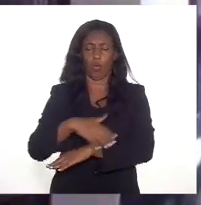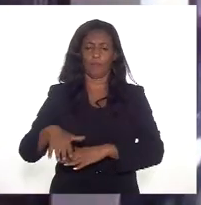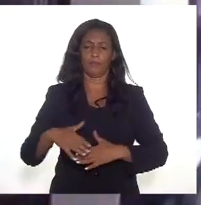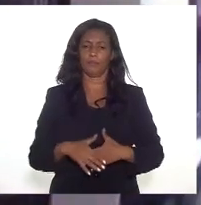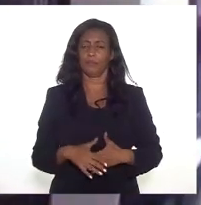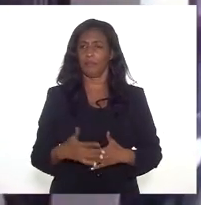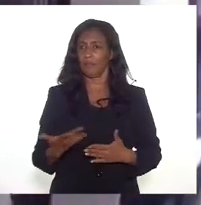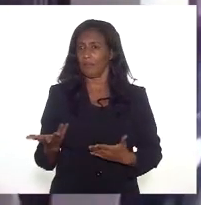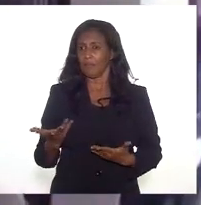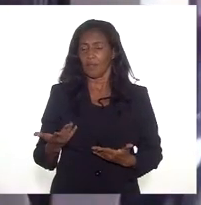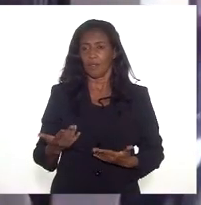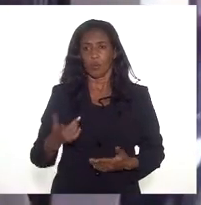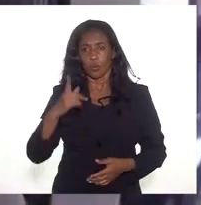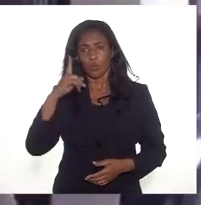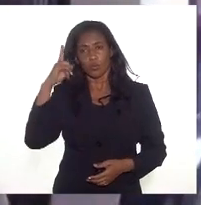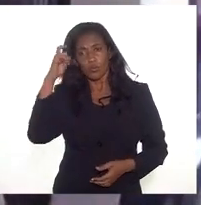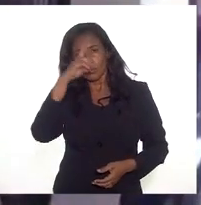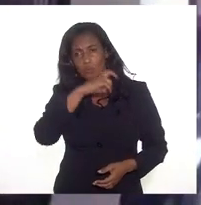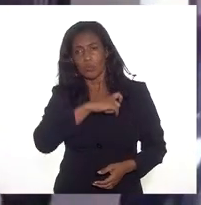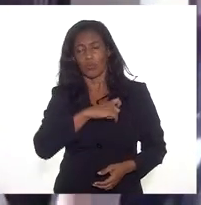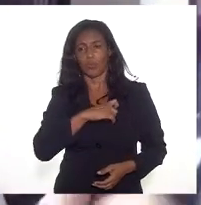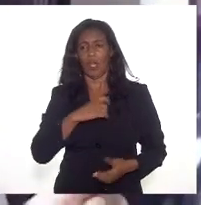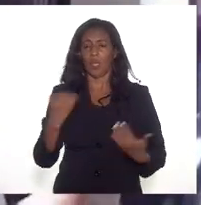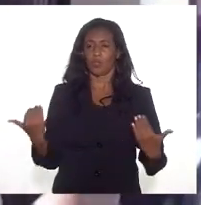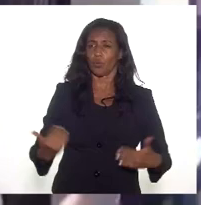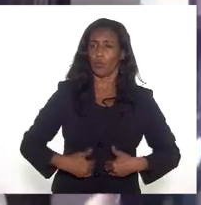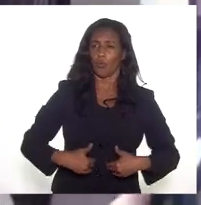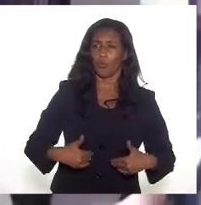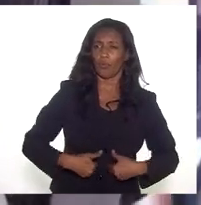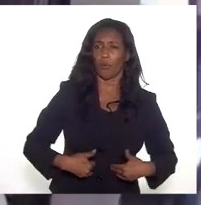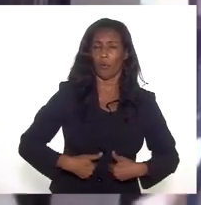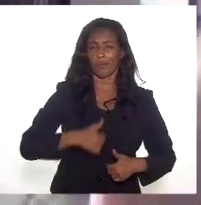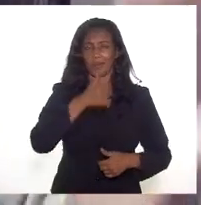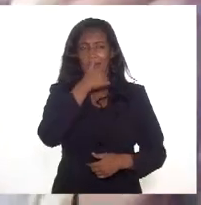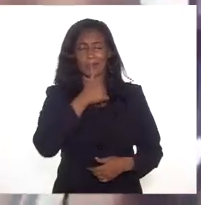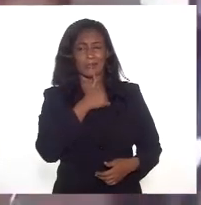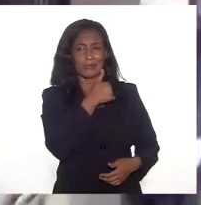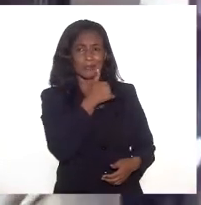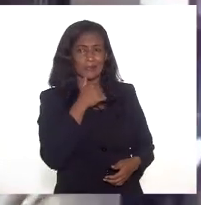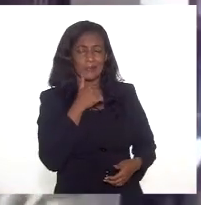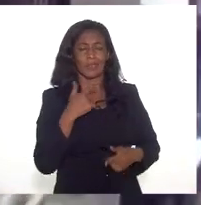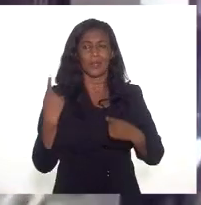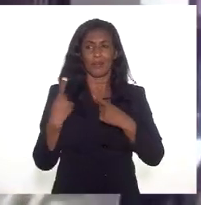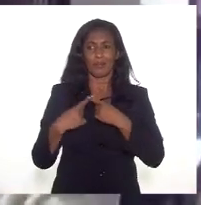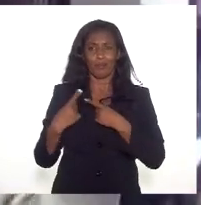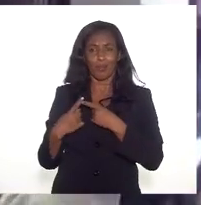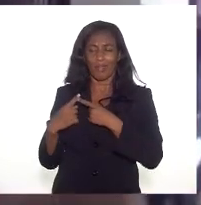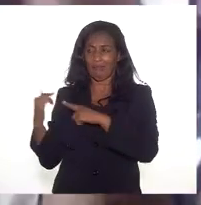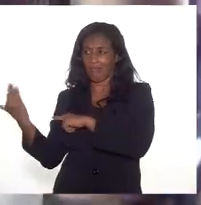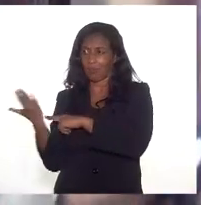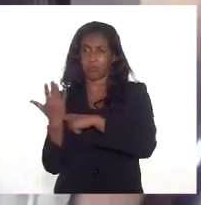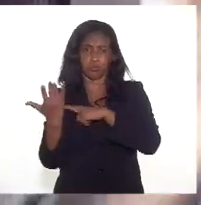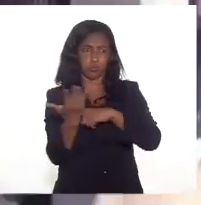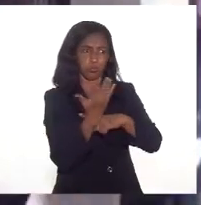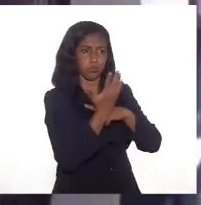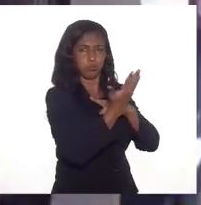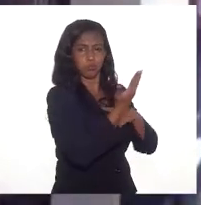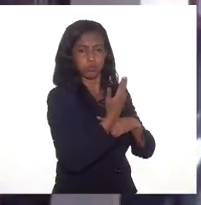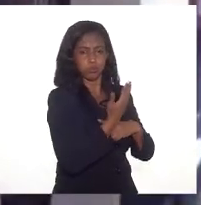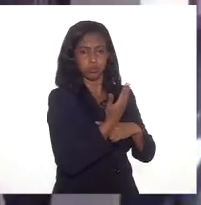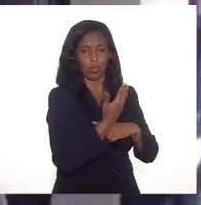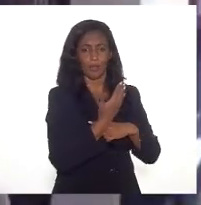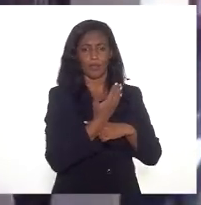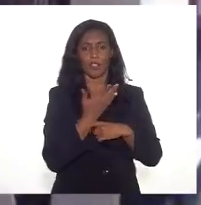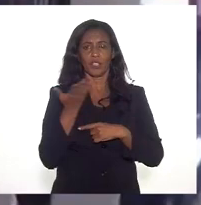praticamente estão passando necessidades, até porque o esquema de solidariedade, que já foi,